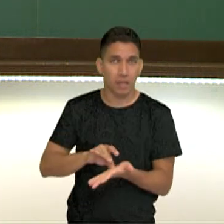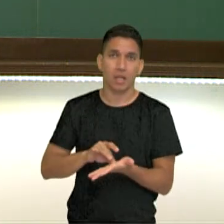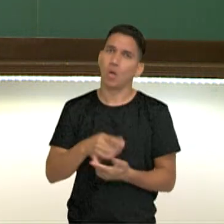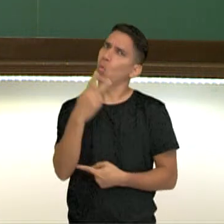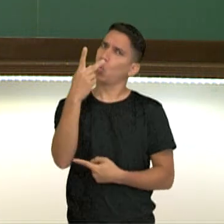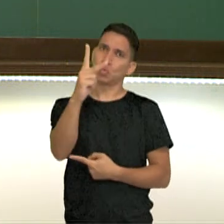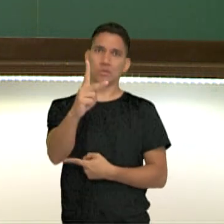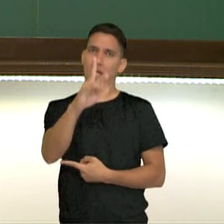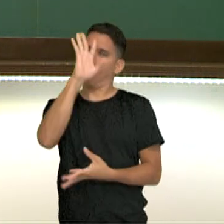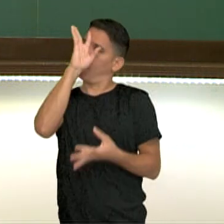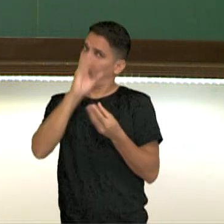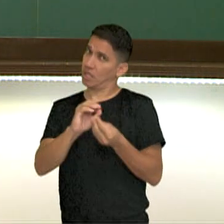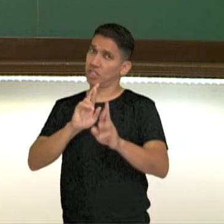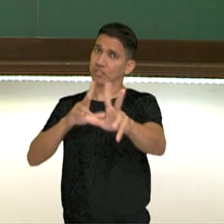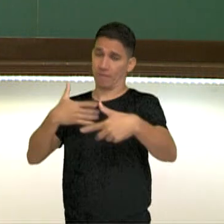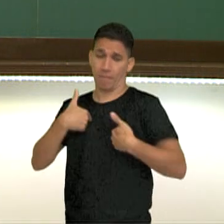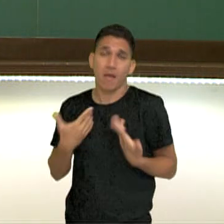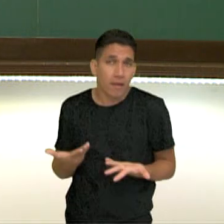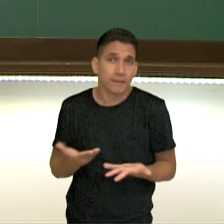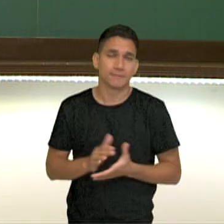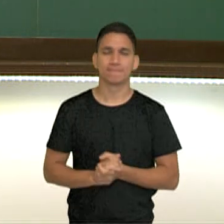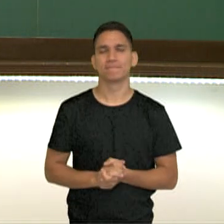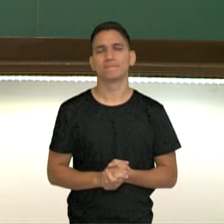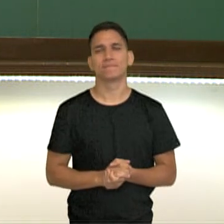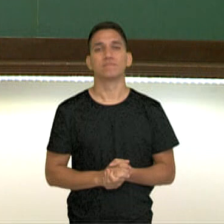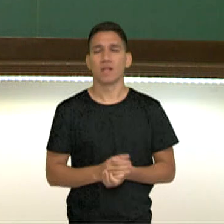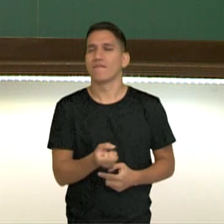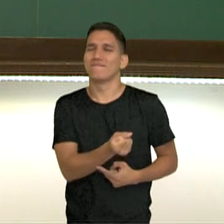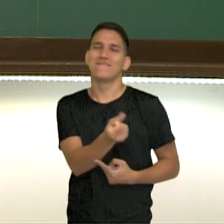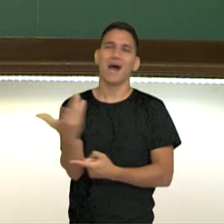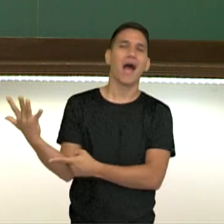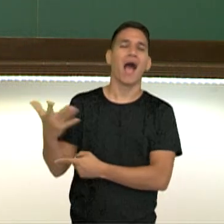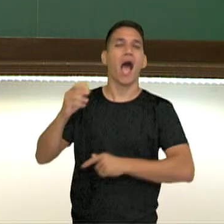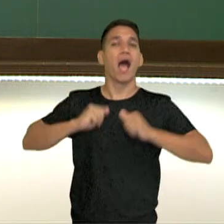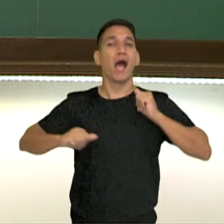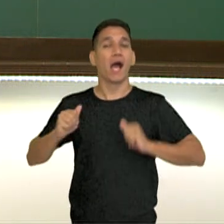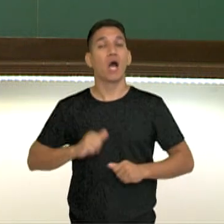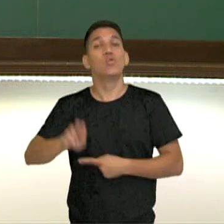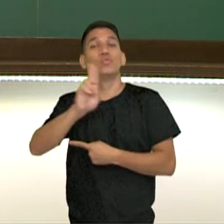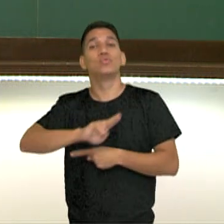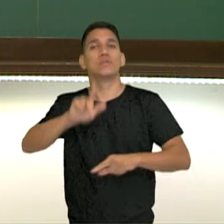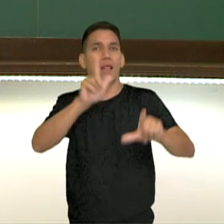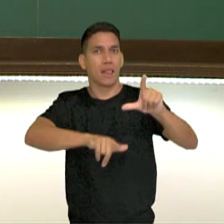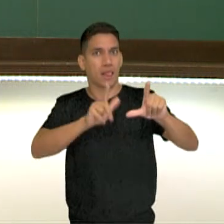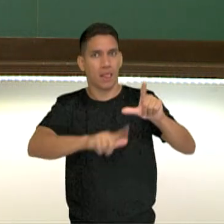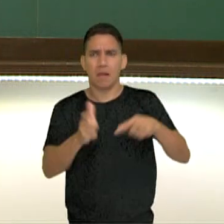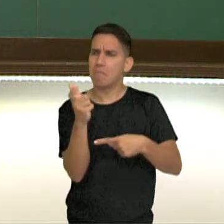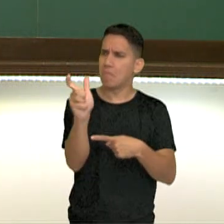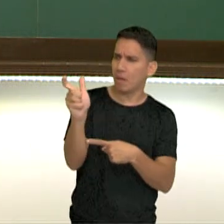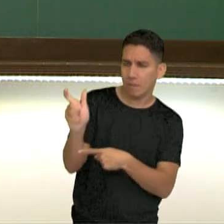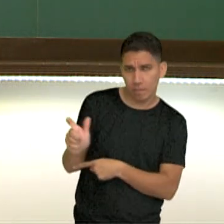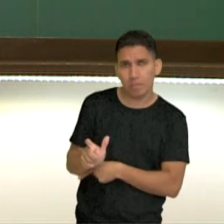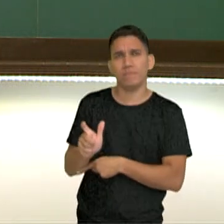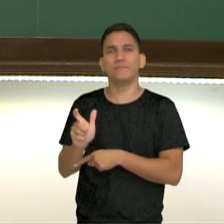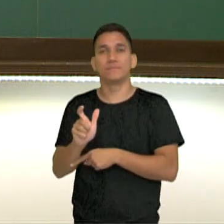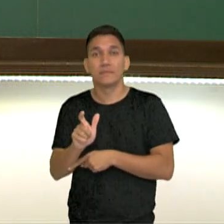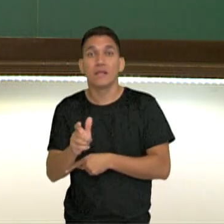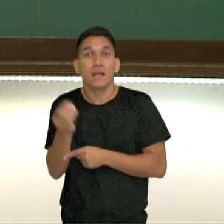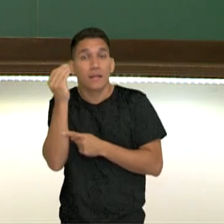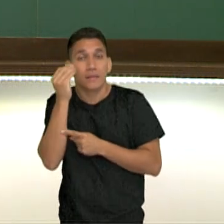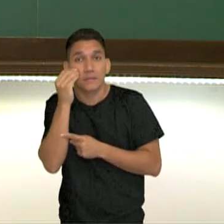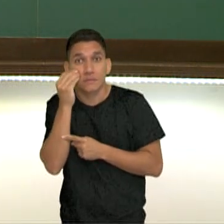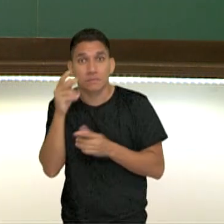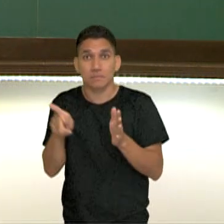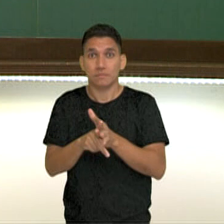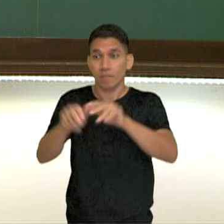ser o meu entendimento. Muitos artistas trabalham com letras, palavras, explorando suas formas. Como